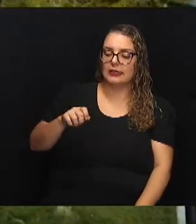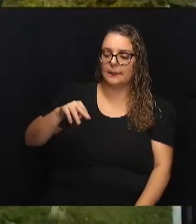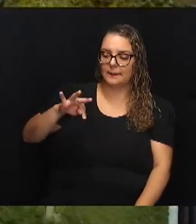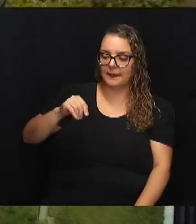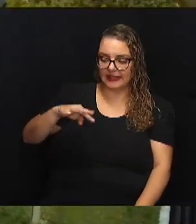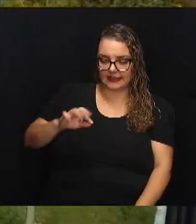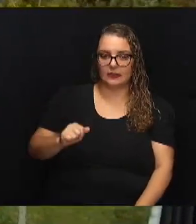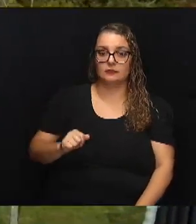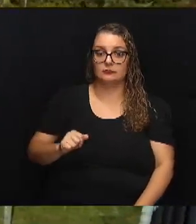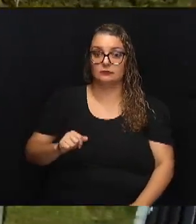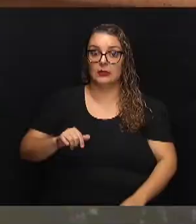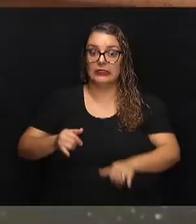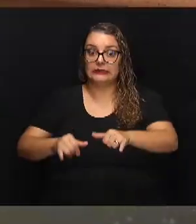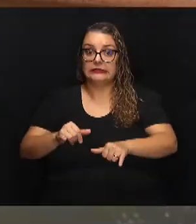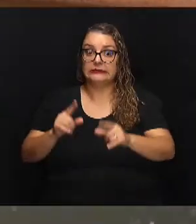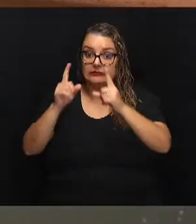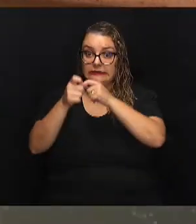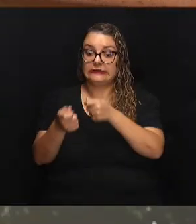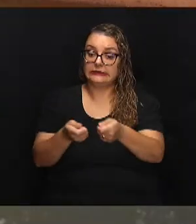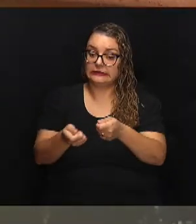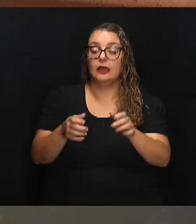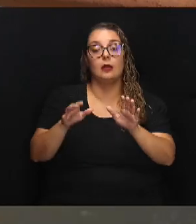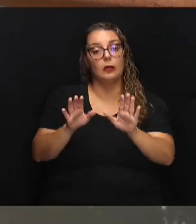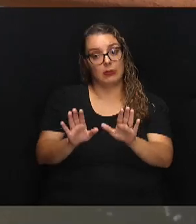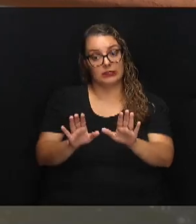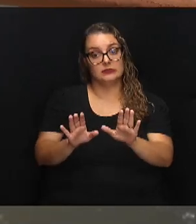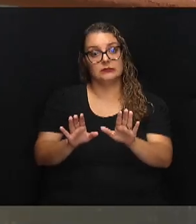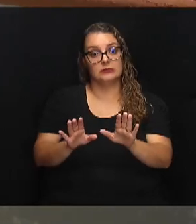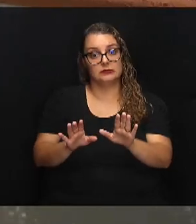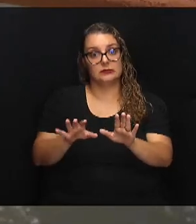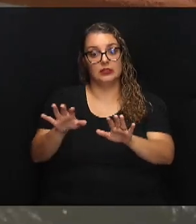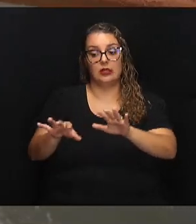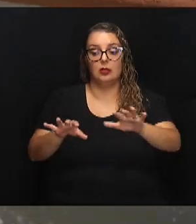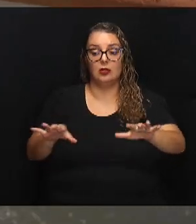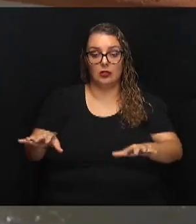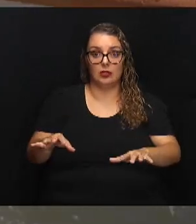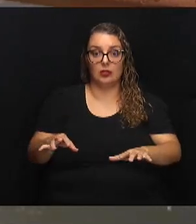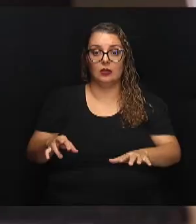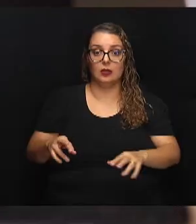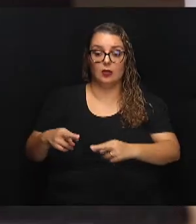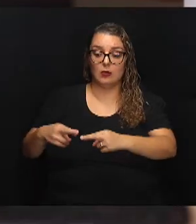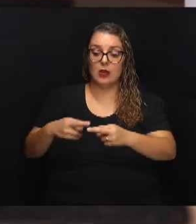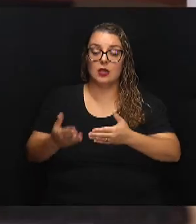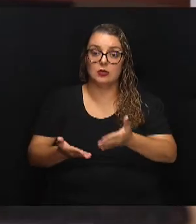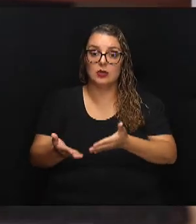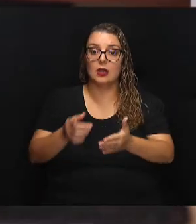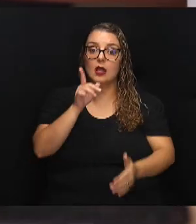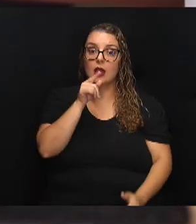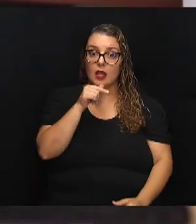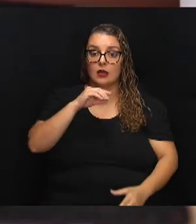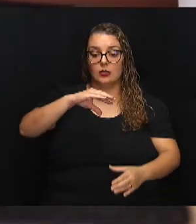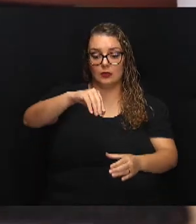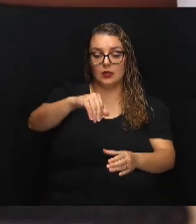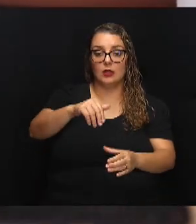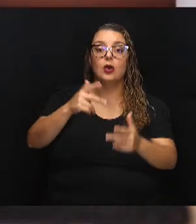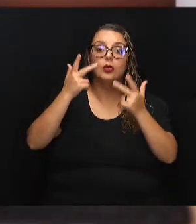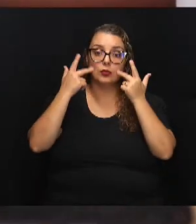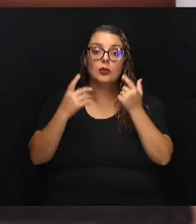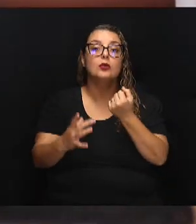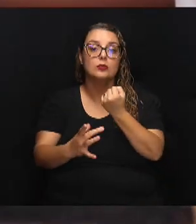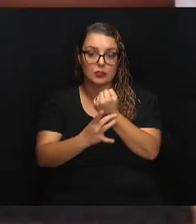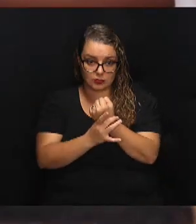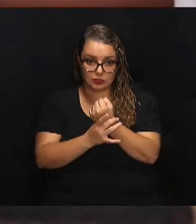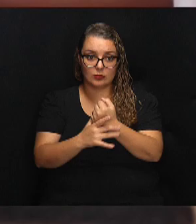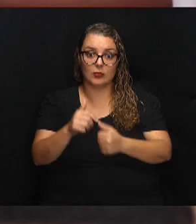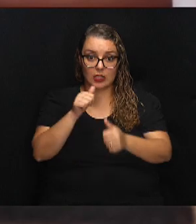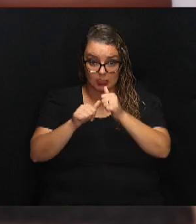ser difícil de monitorar. No entanto, em áreas com rede de água tratada, a água da torneira geralmente é segura para o